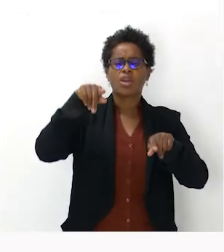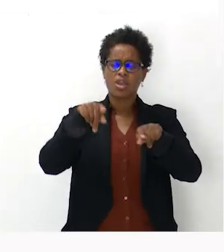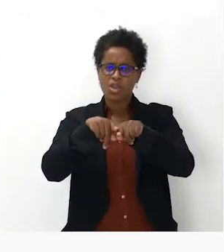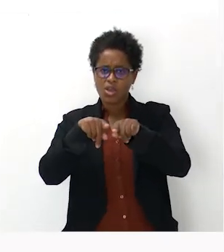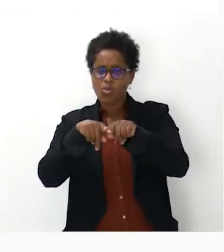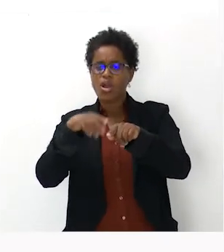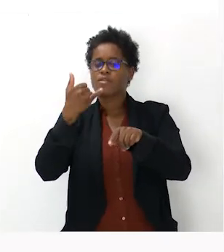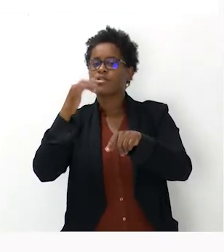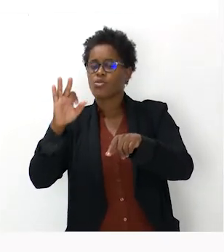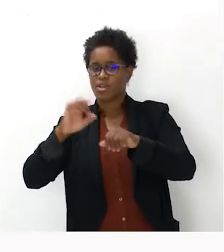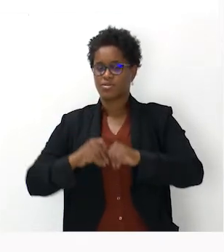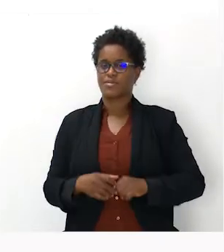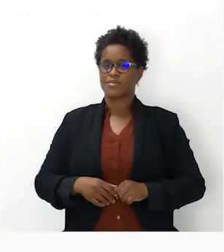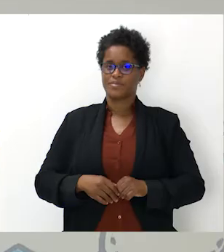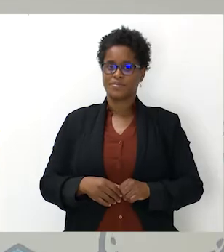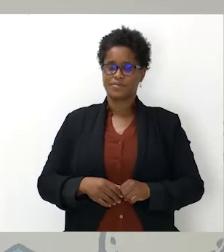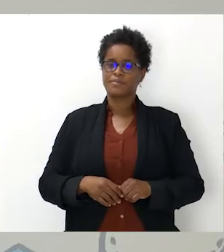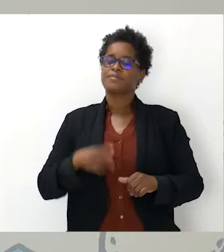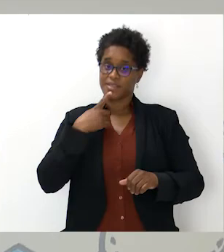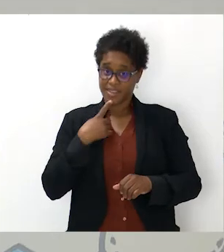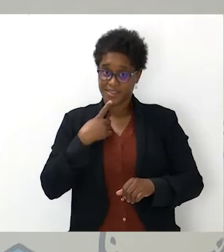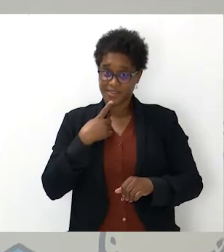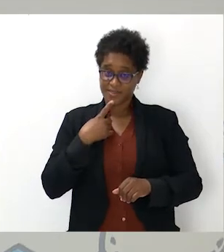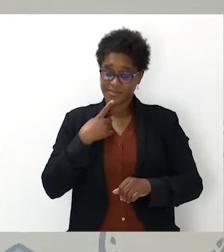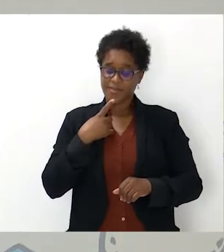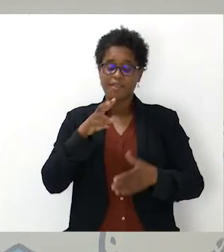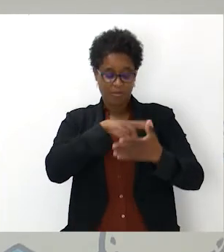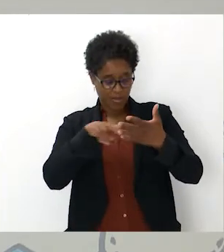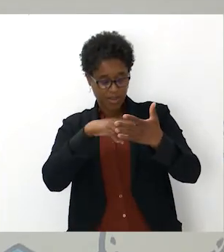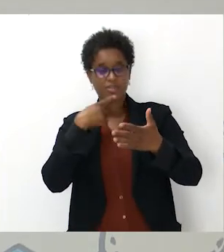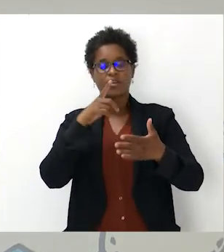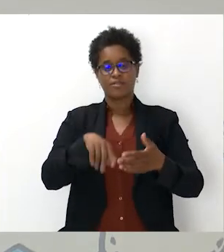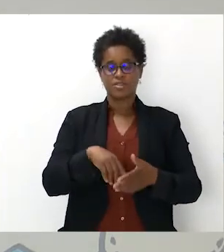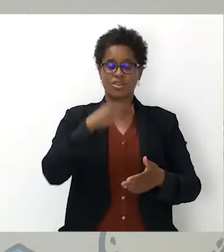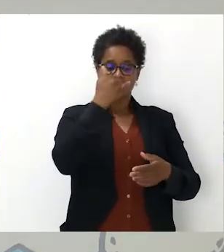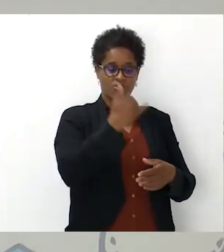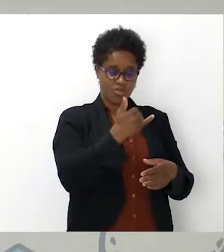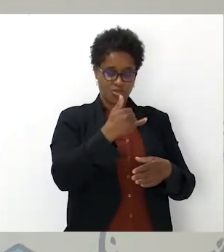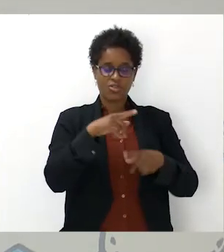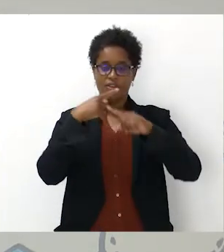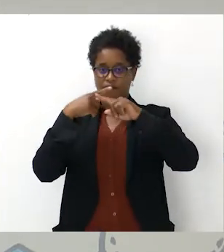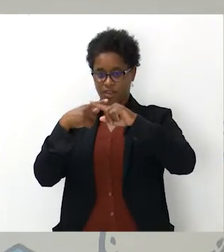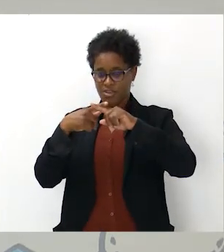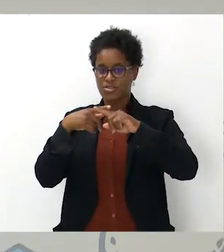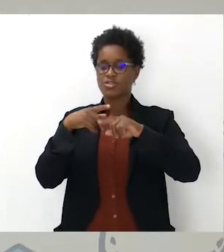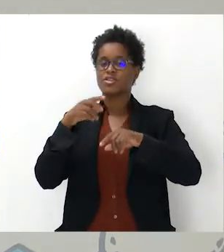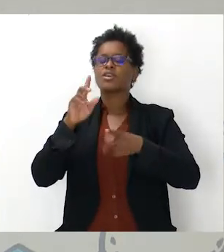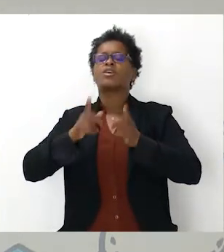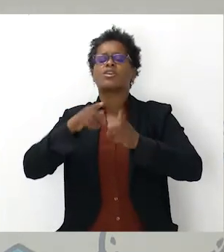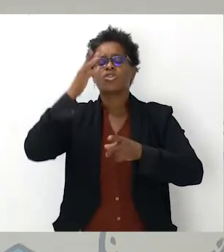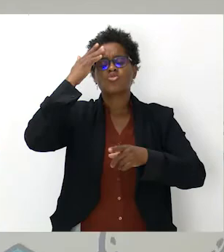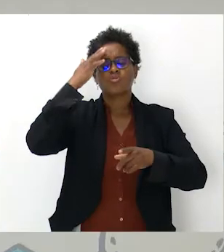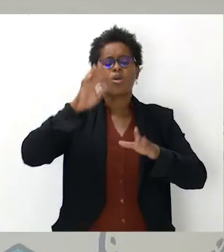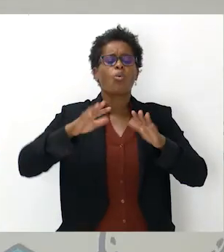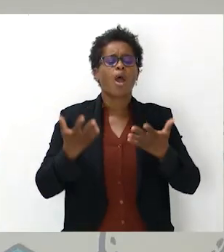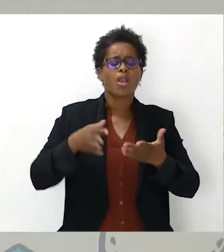igual a 24. Percebidos? Vamos ler novamente. 2 vezes que número, ou